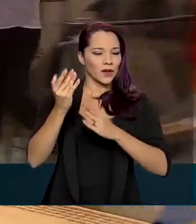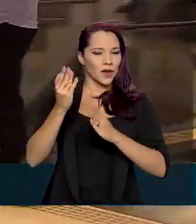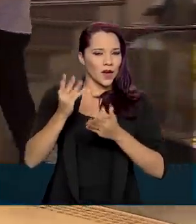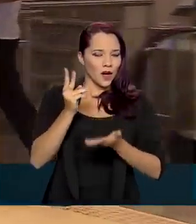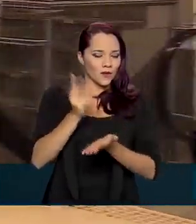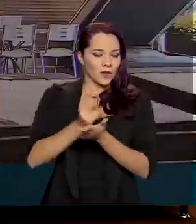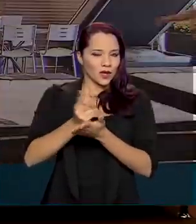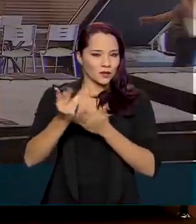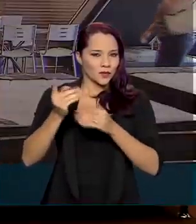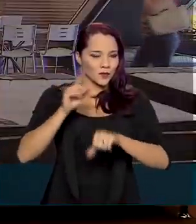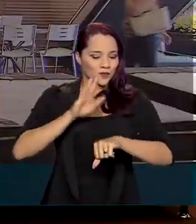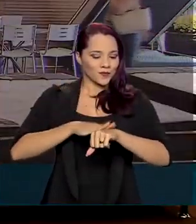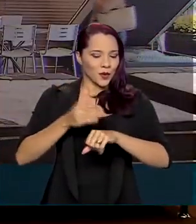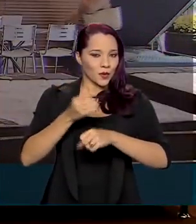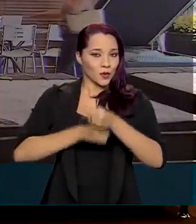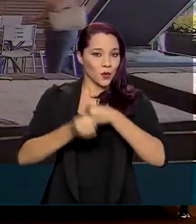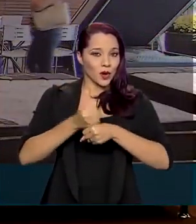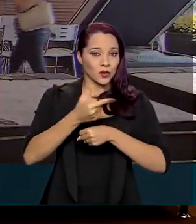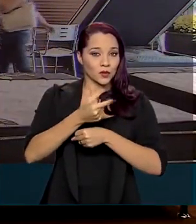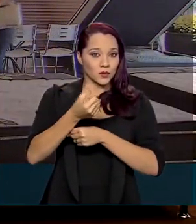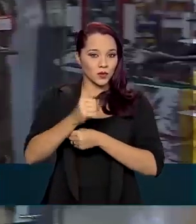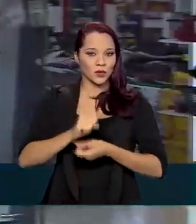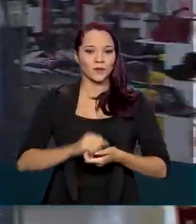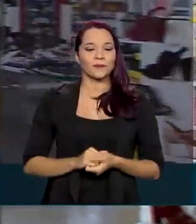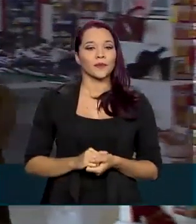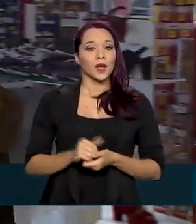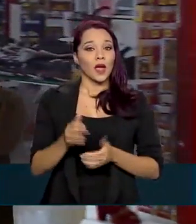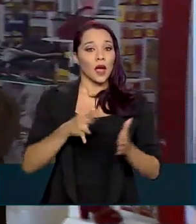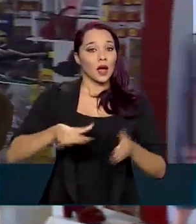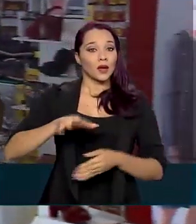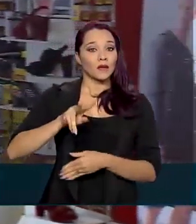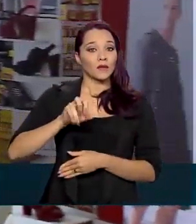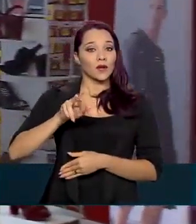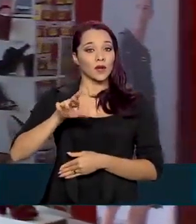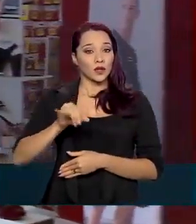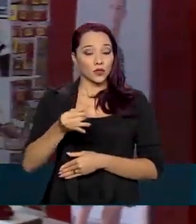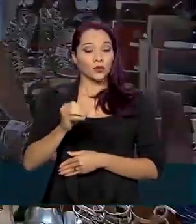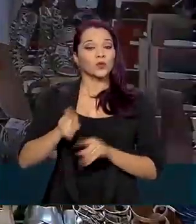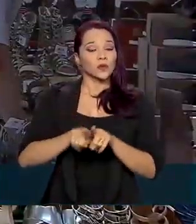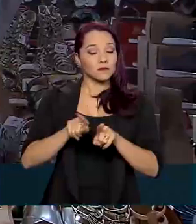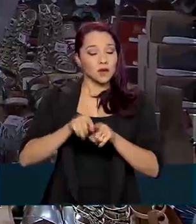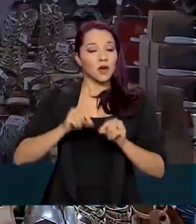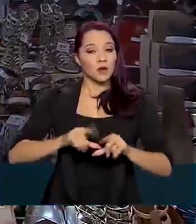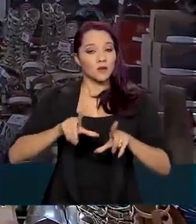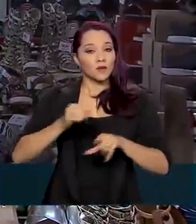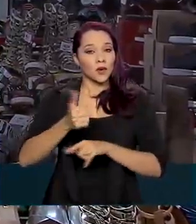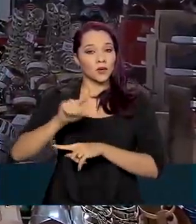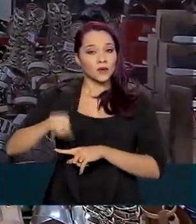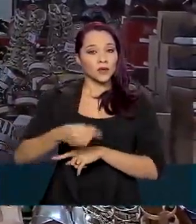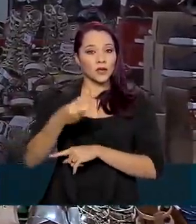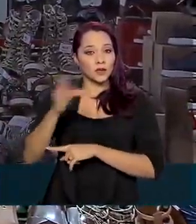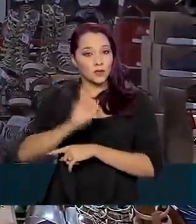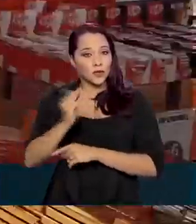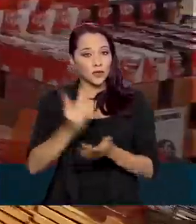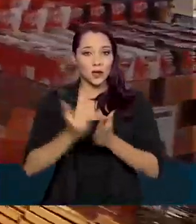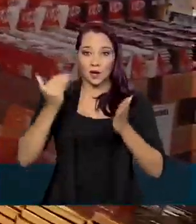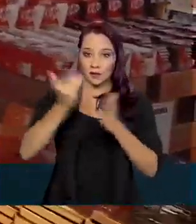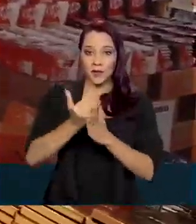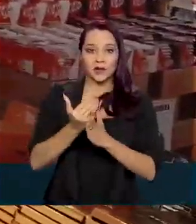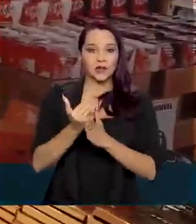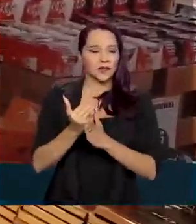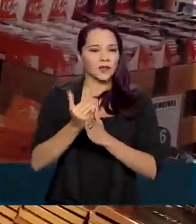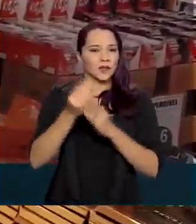período de 2018. O varejo também registrou crescimento. Foram 11,3% a mais de movimentações,